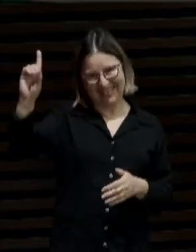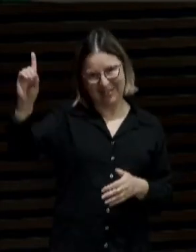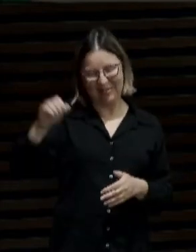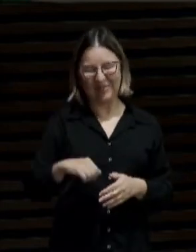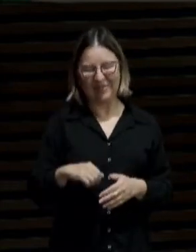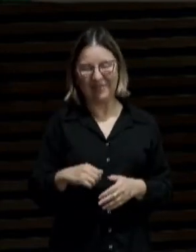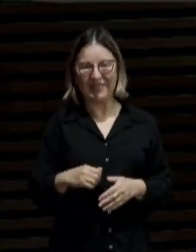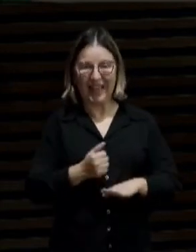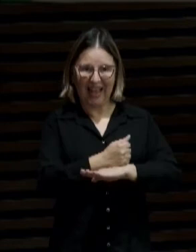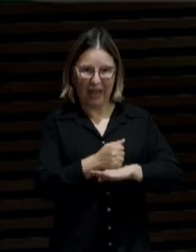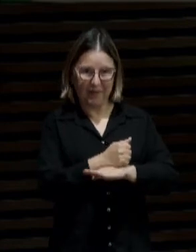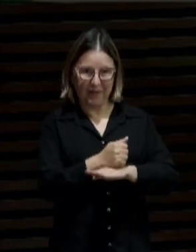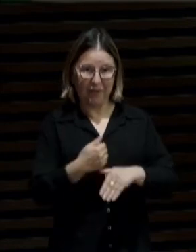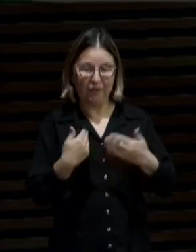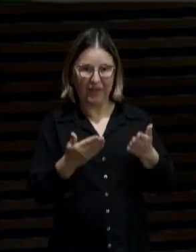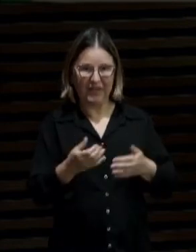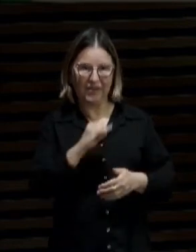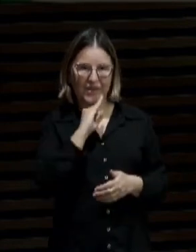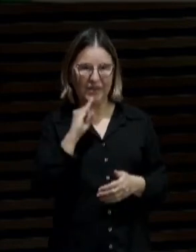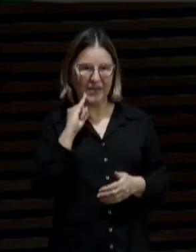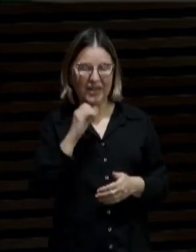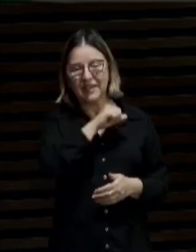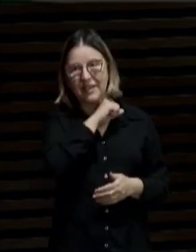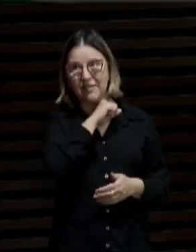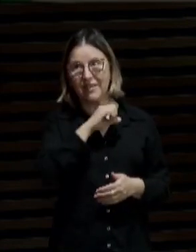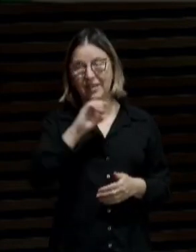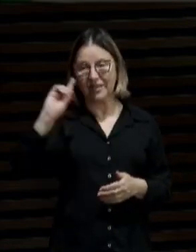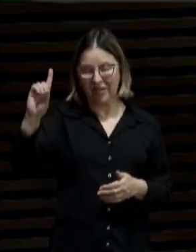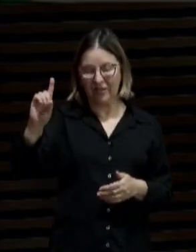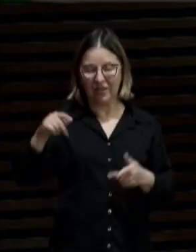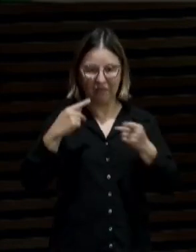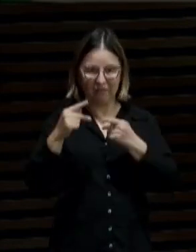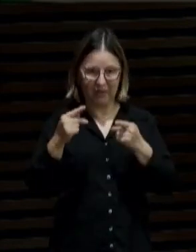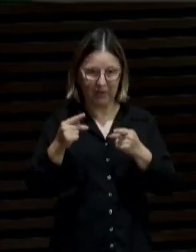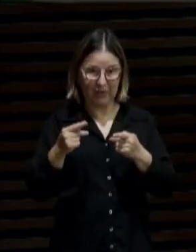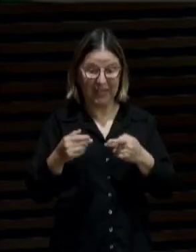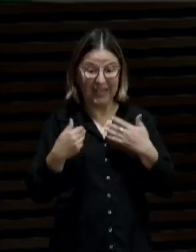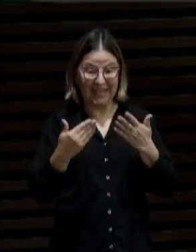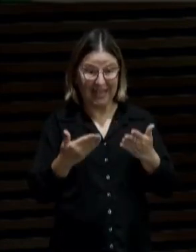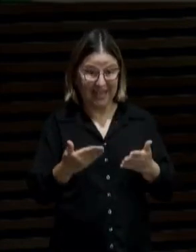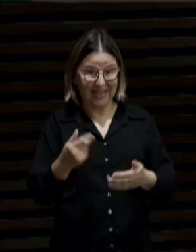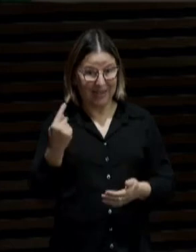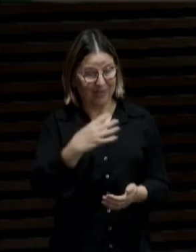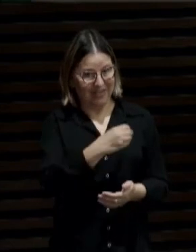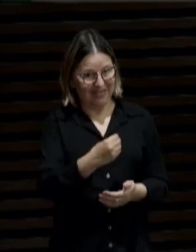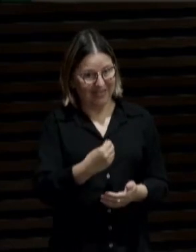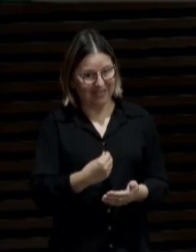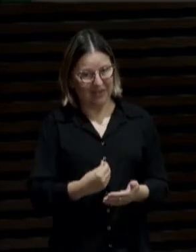Abraão ofereceu Isaque em sacrifício ao Deus que havia dito que daria a sua descendência por meio dele. Isso é